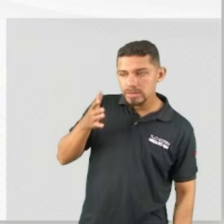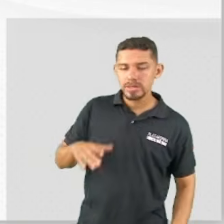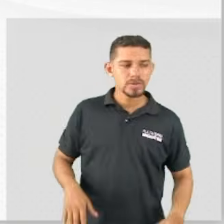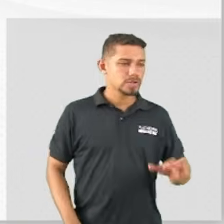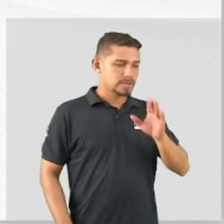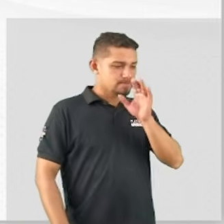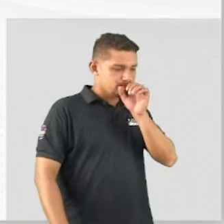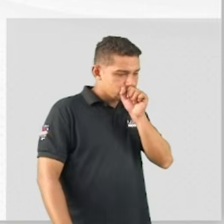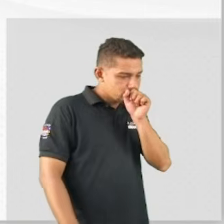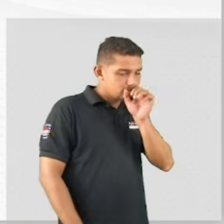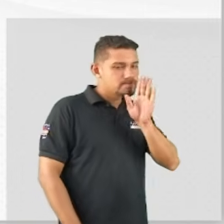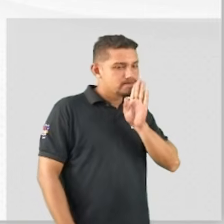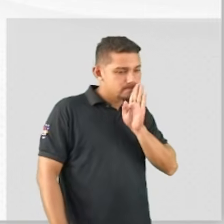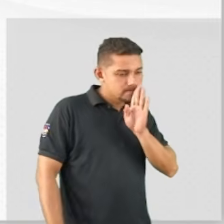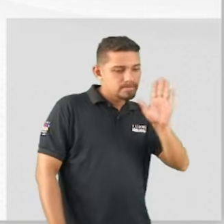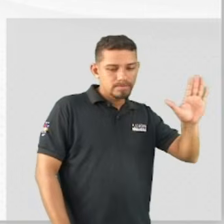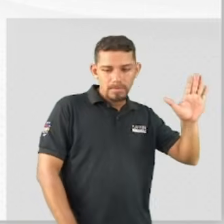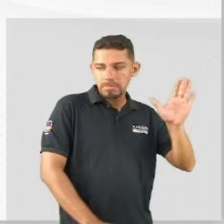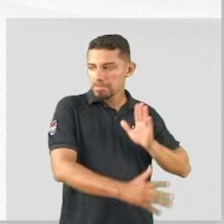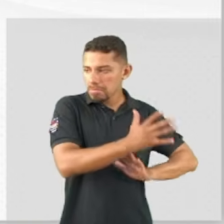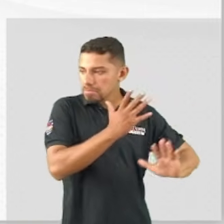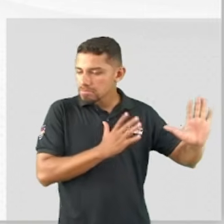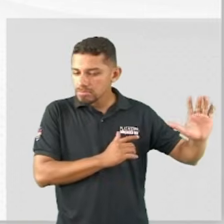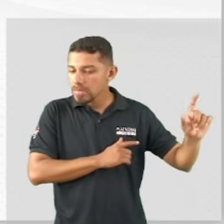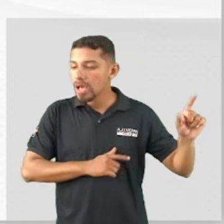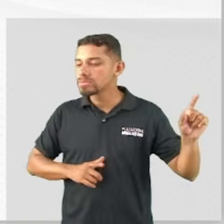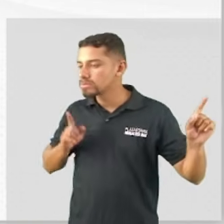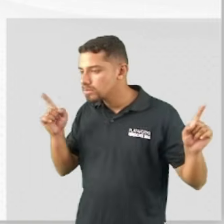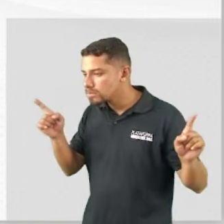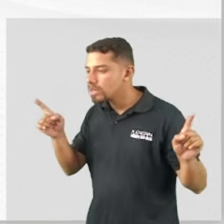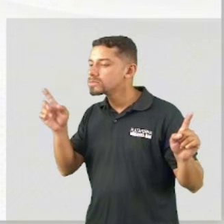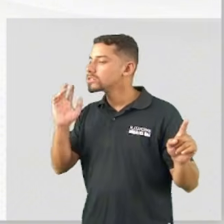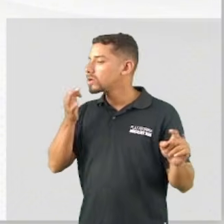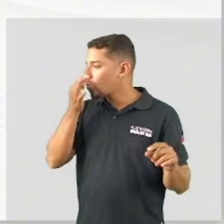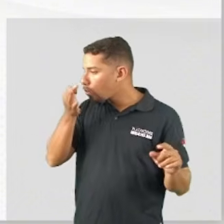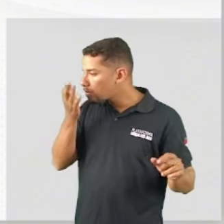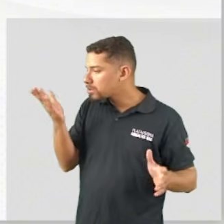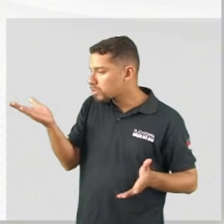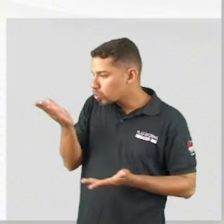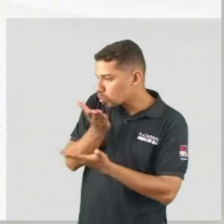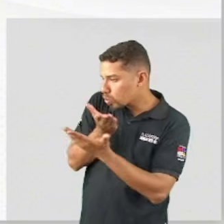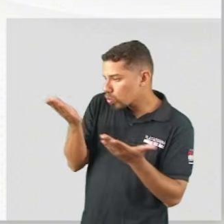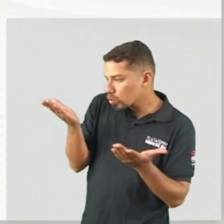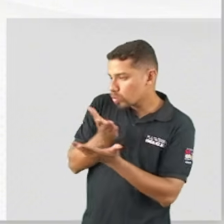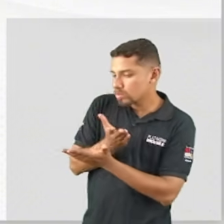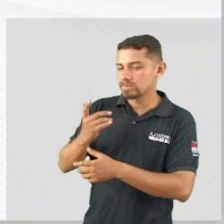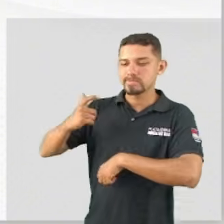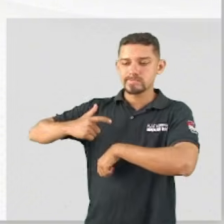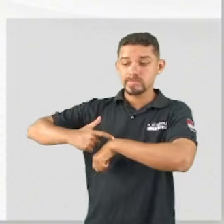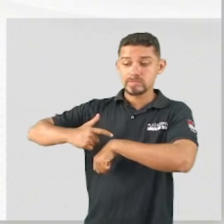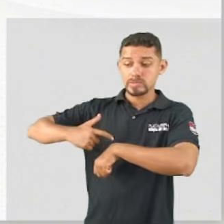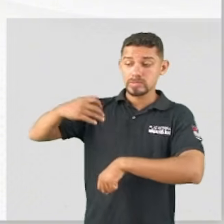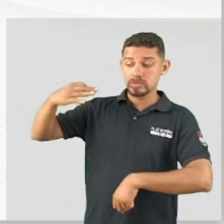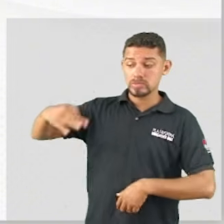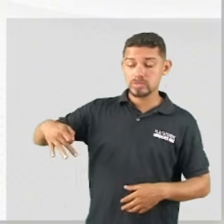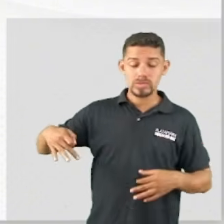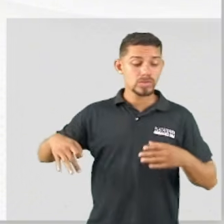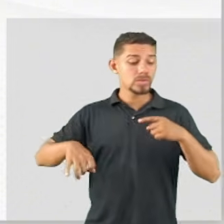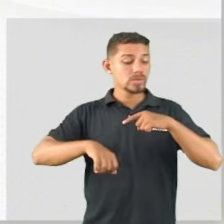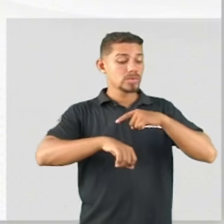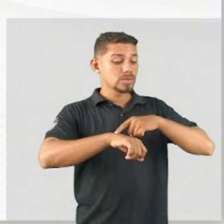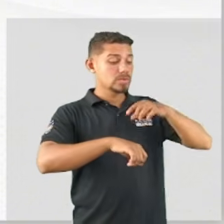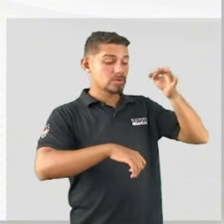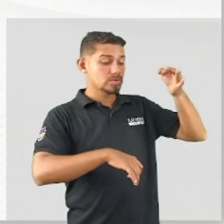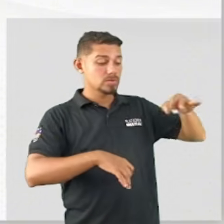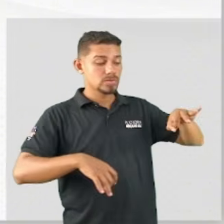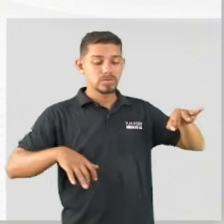de falar e dar a vez para outra pessoa, o momento da argumentação. Então, a gente tem os participantes que são essenciais